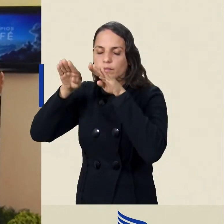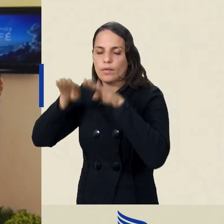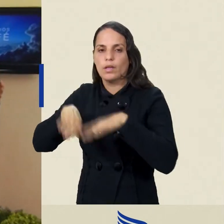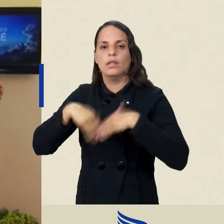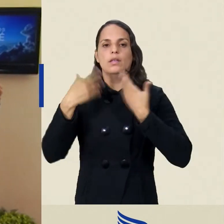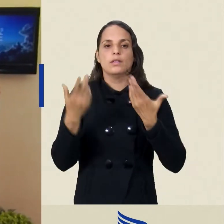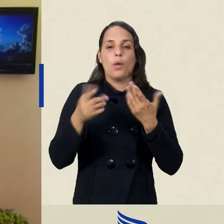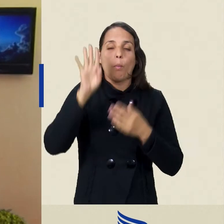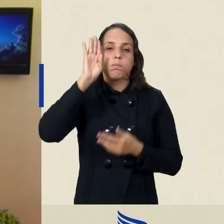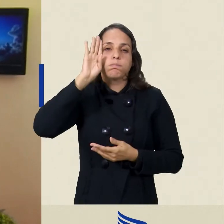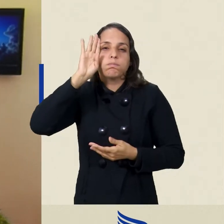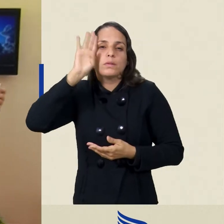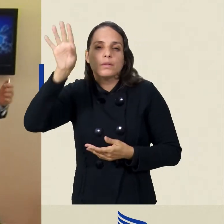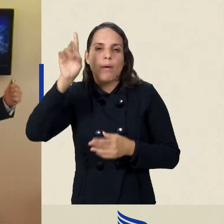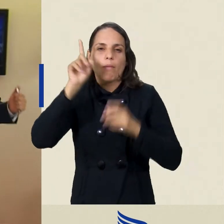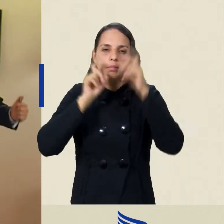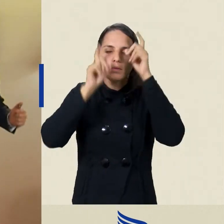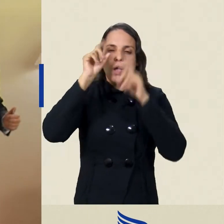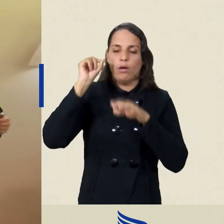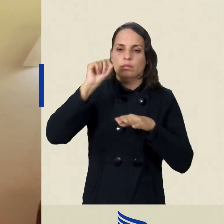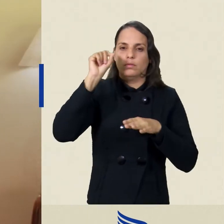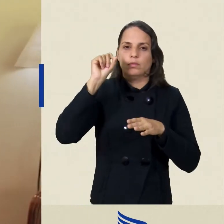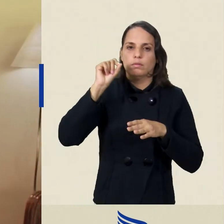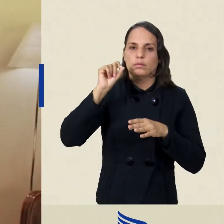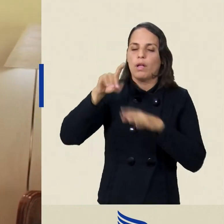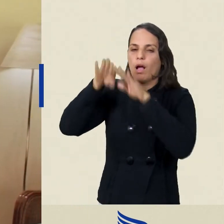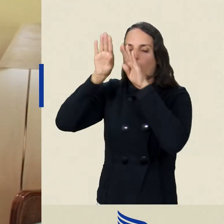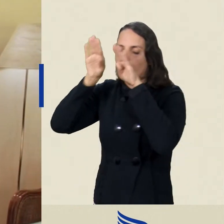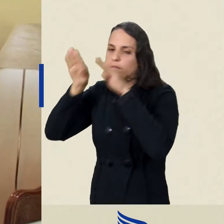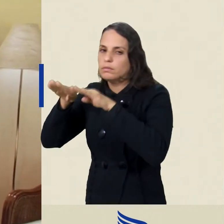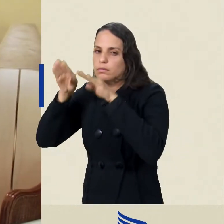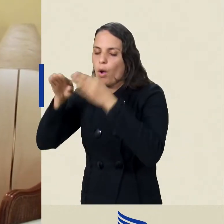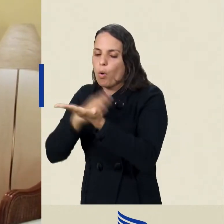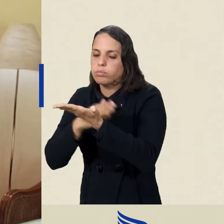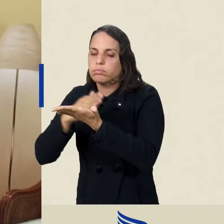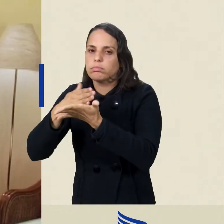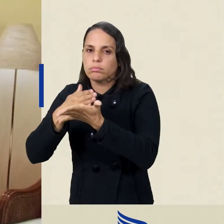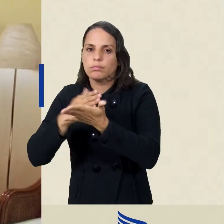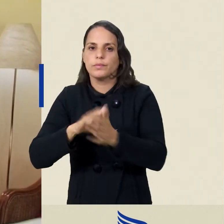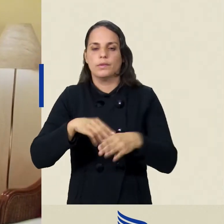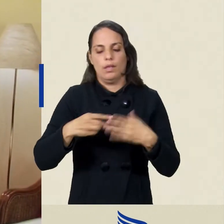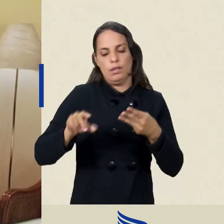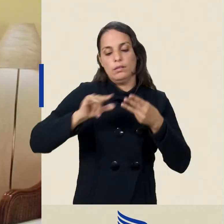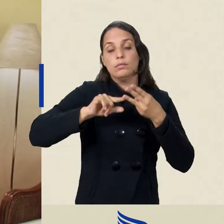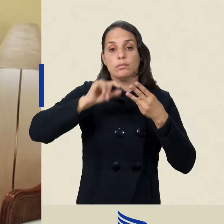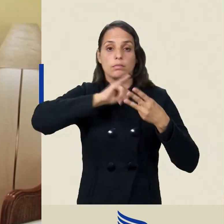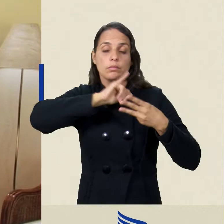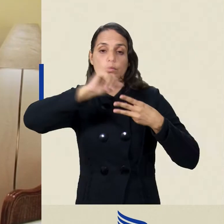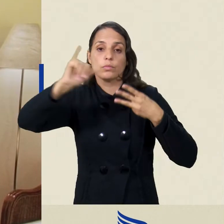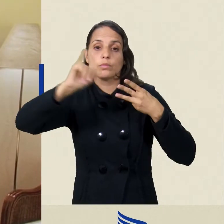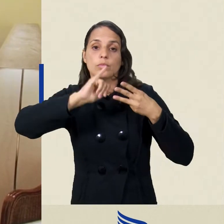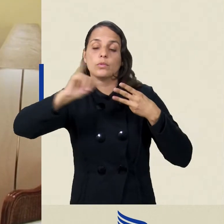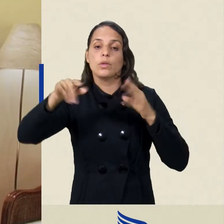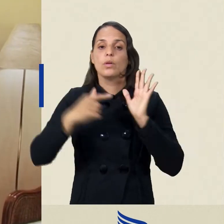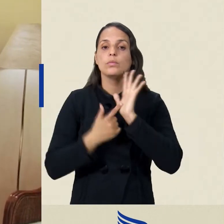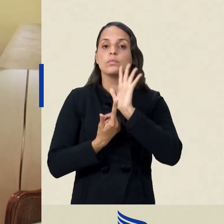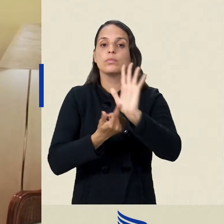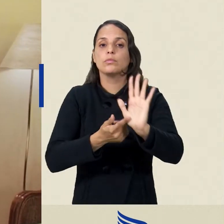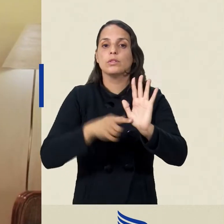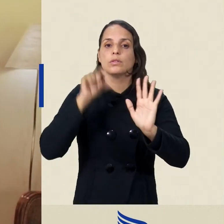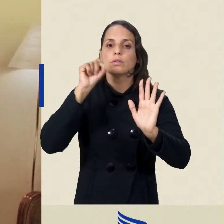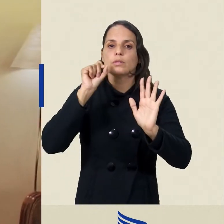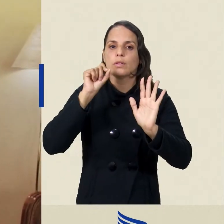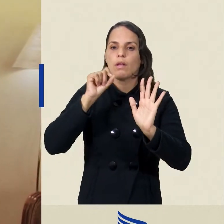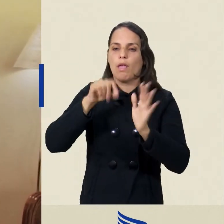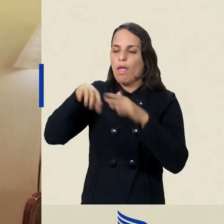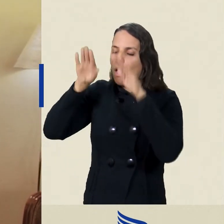conflito entre o bem e o mal teve sua origem na adoração. A tríplice mensagem angélica nos adverte contra a falsa